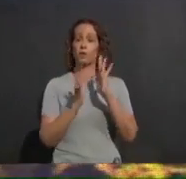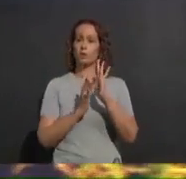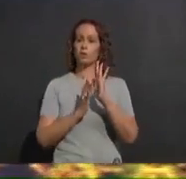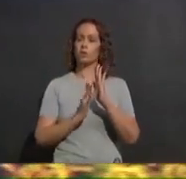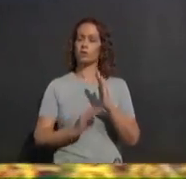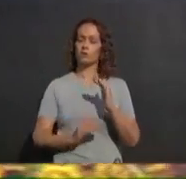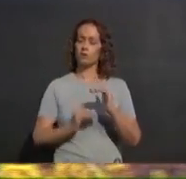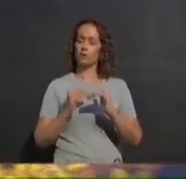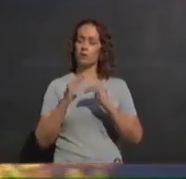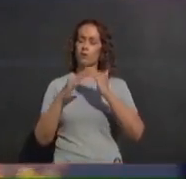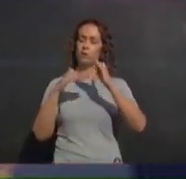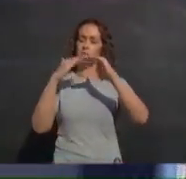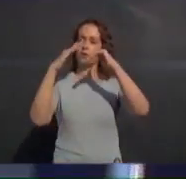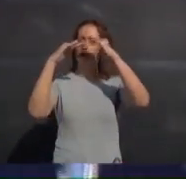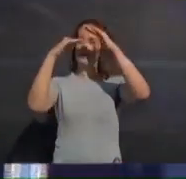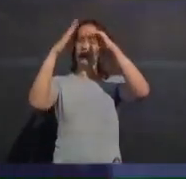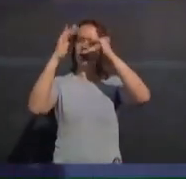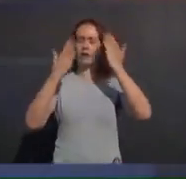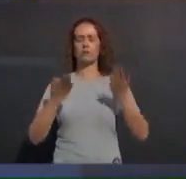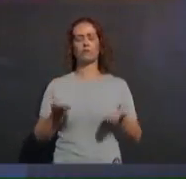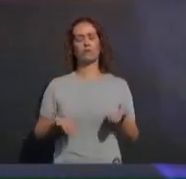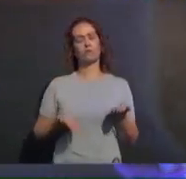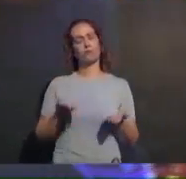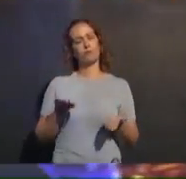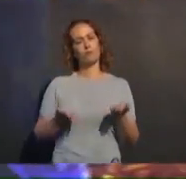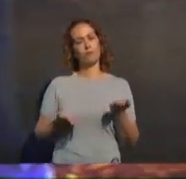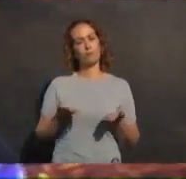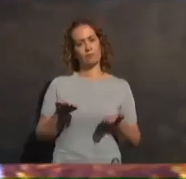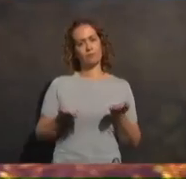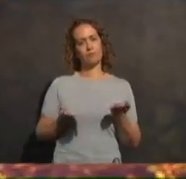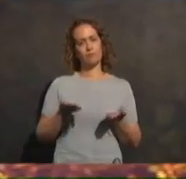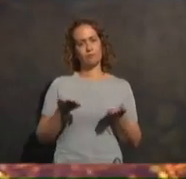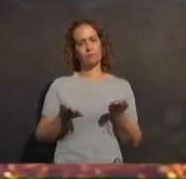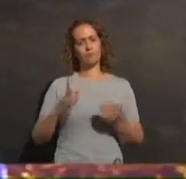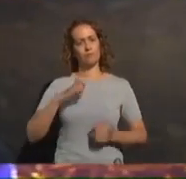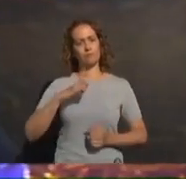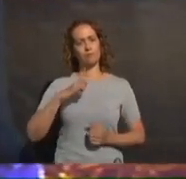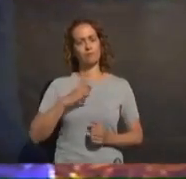crescendo harmonicamente, equilibradamente.